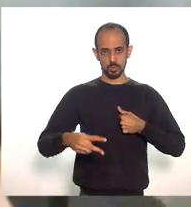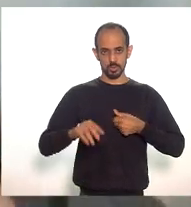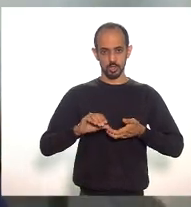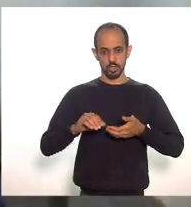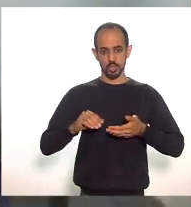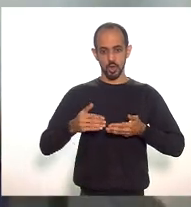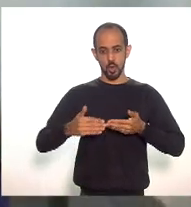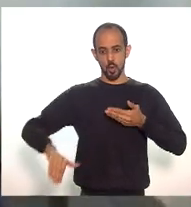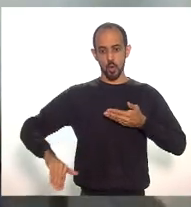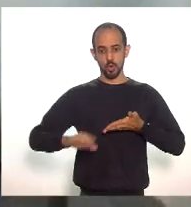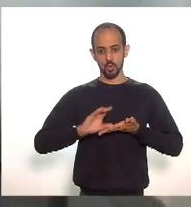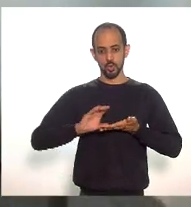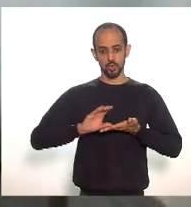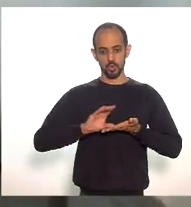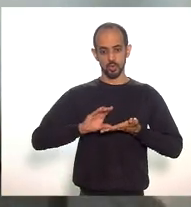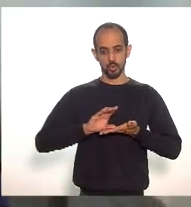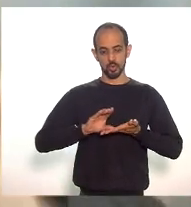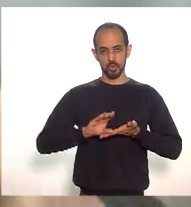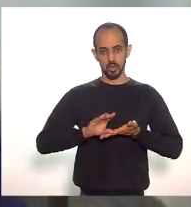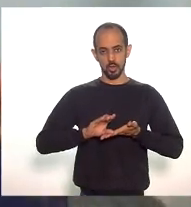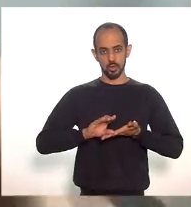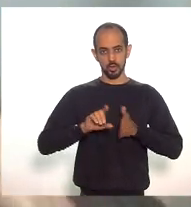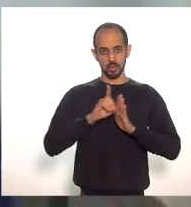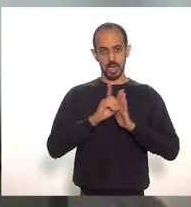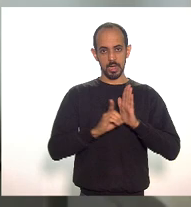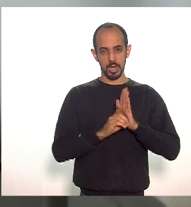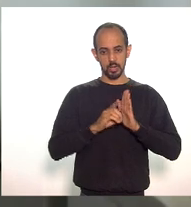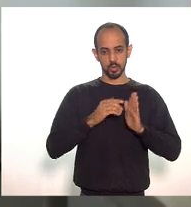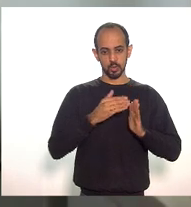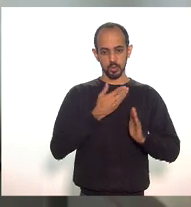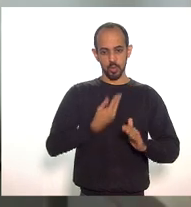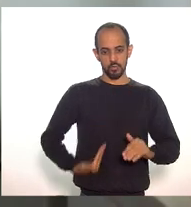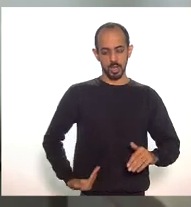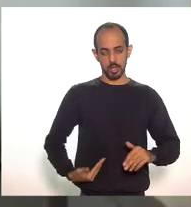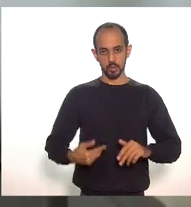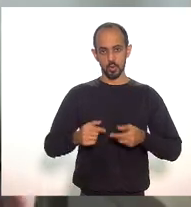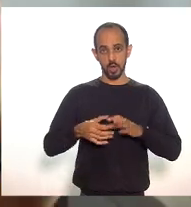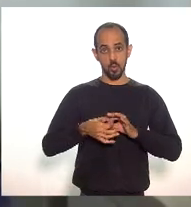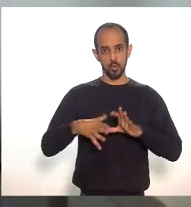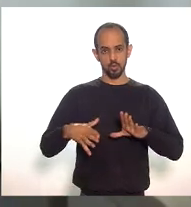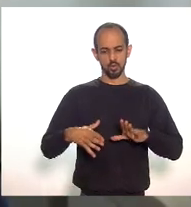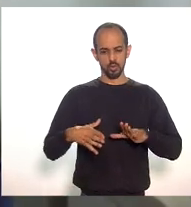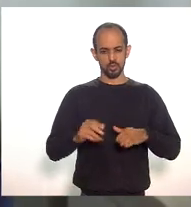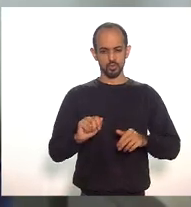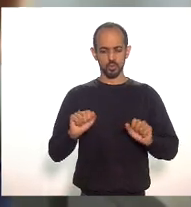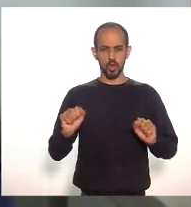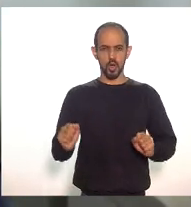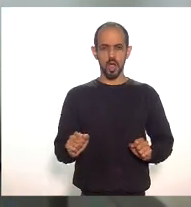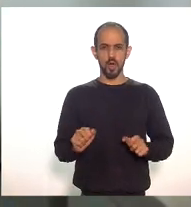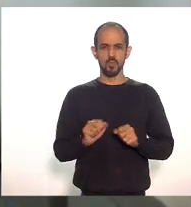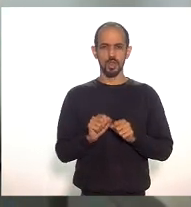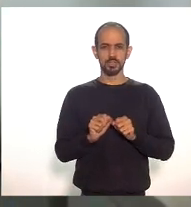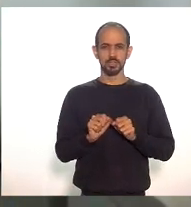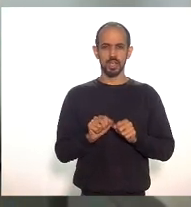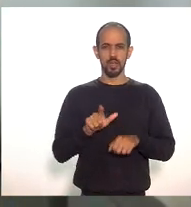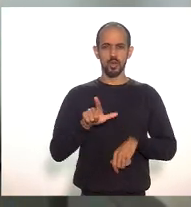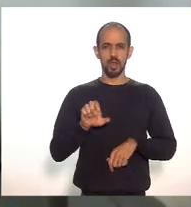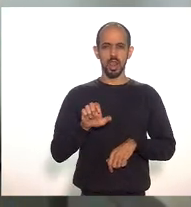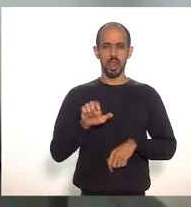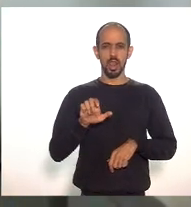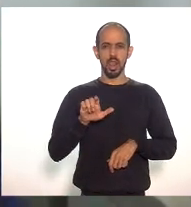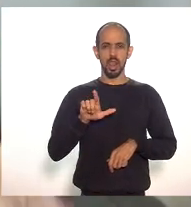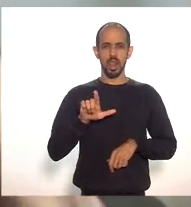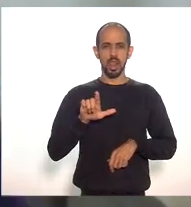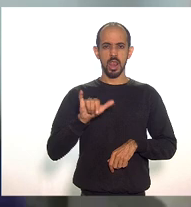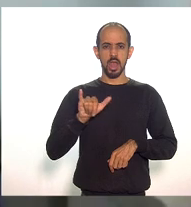inconstitucional decreto do governador que autorizou a realização do leilão internacional